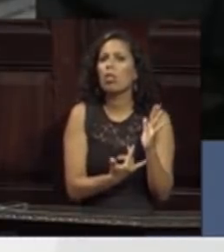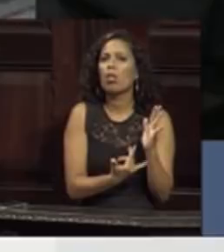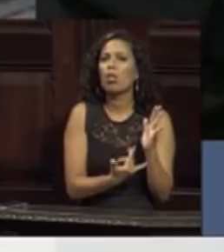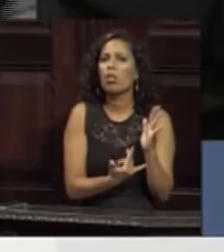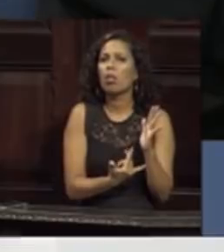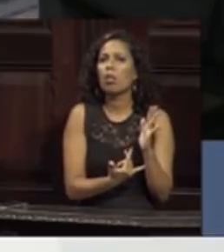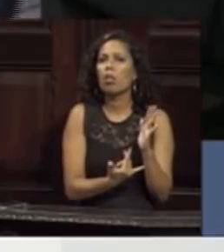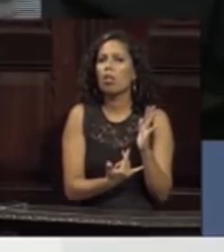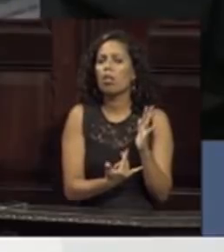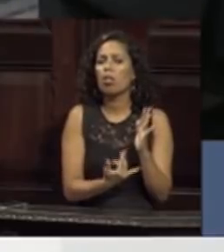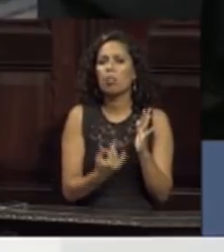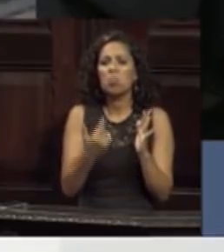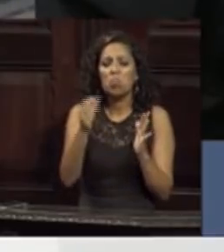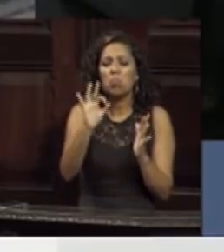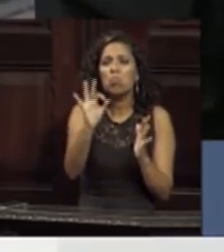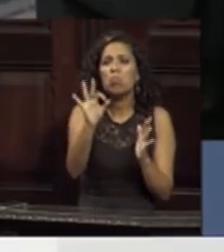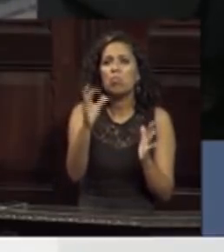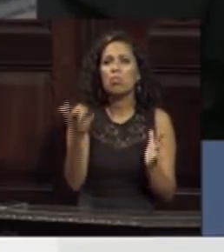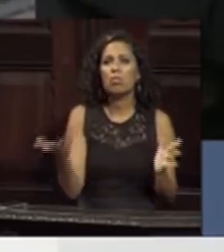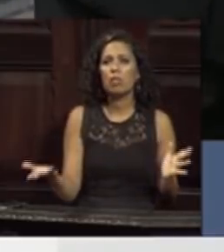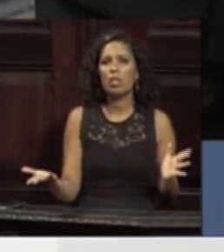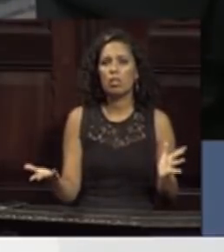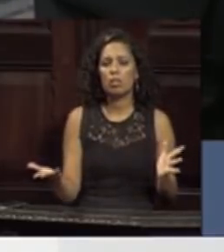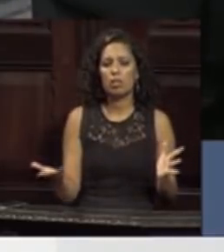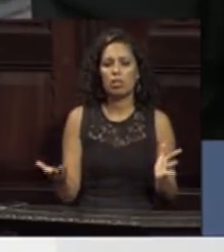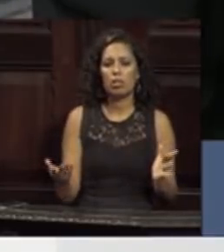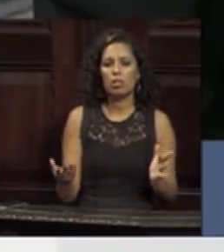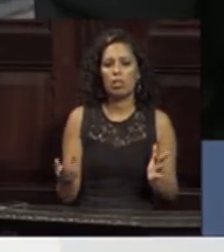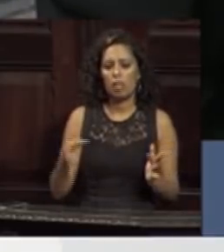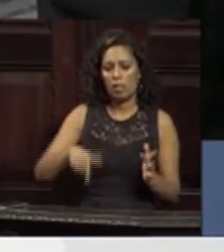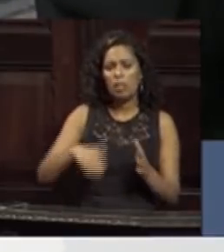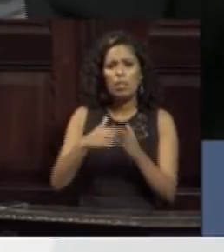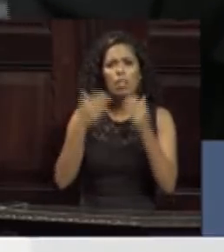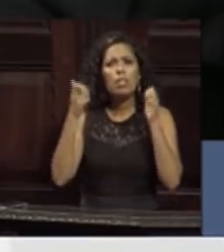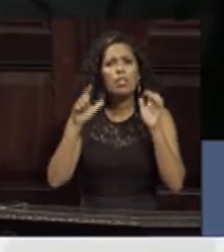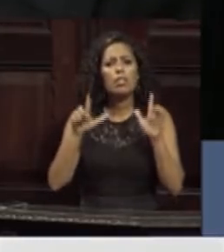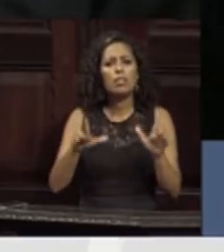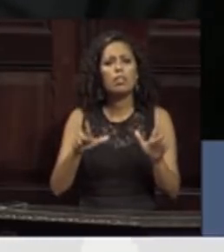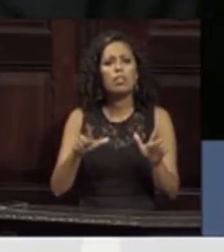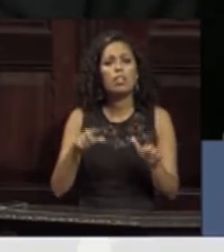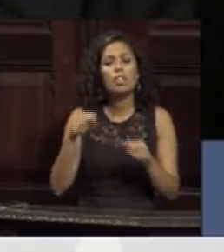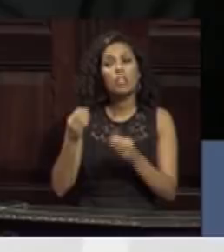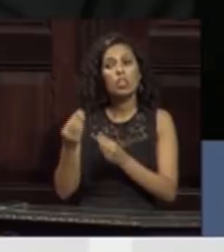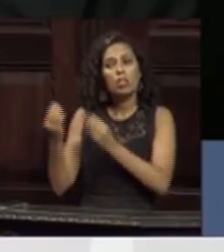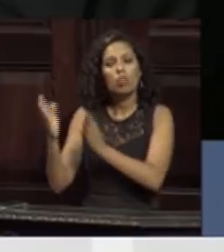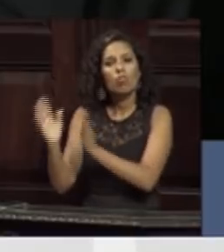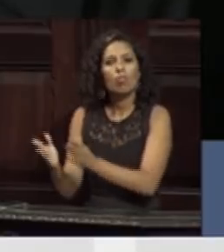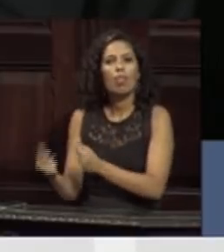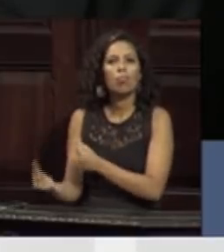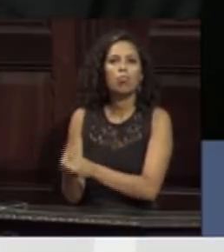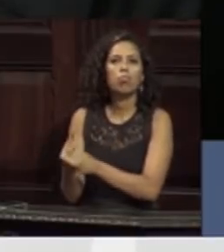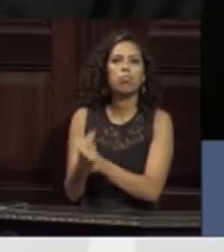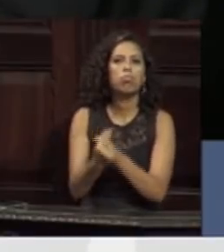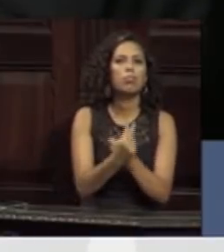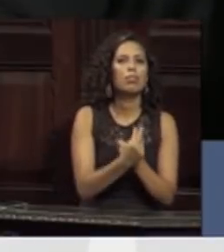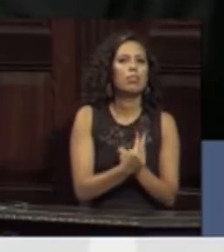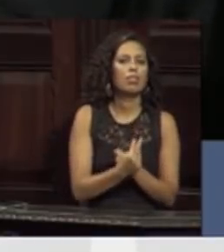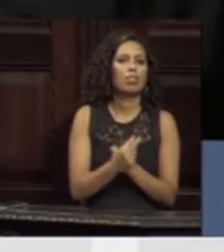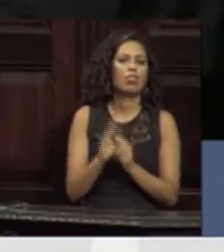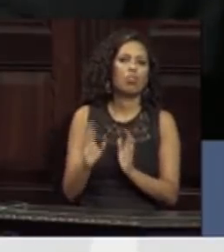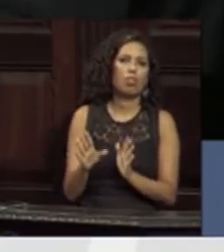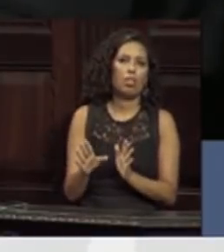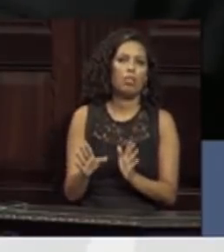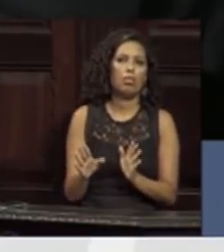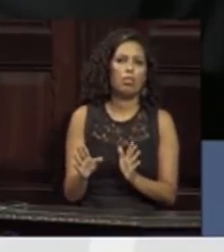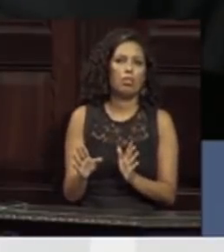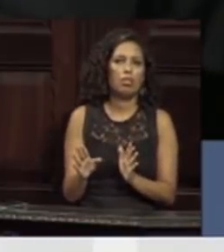oferecer esse empréstimo. Já fez isso outras vezes. Essa casa aqui já votou empréstimo que vinha para cá já com a instituição